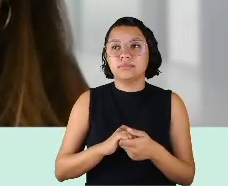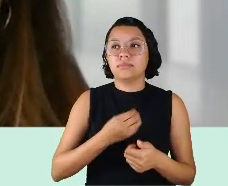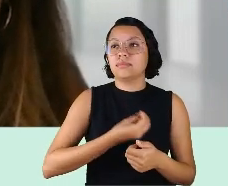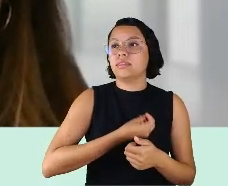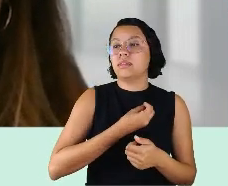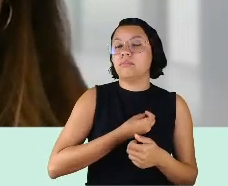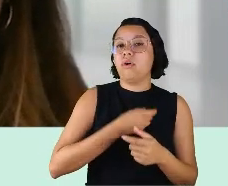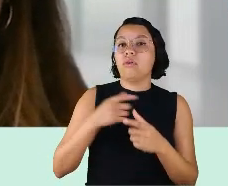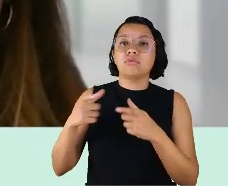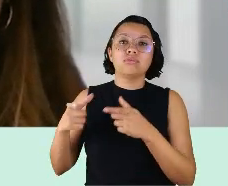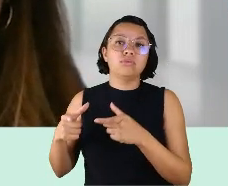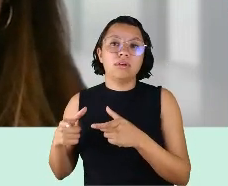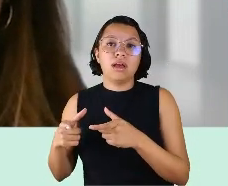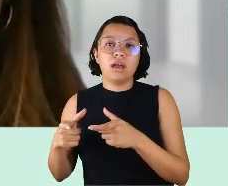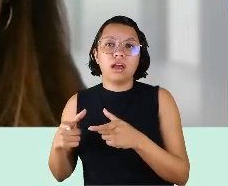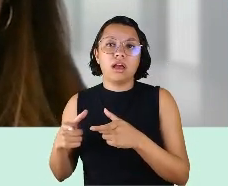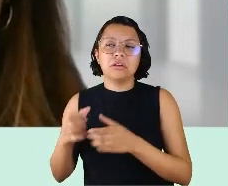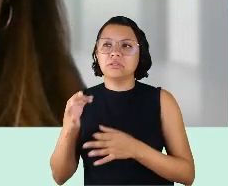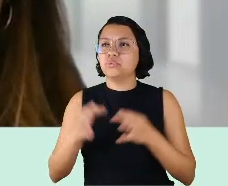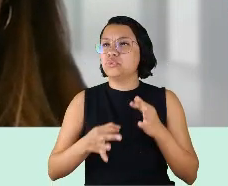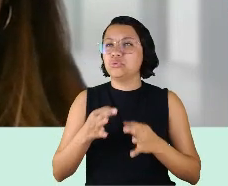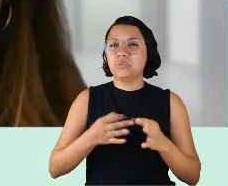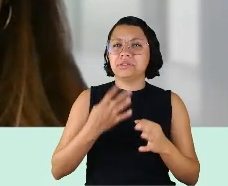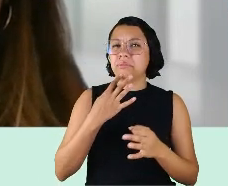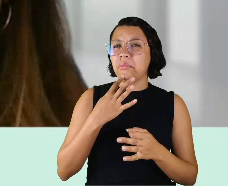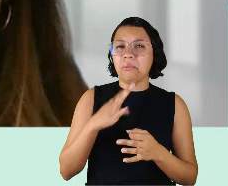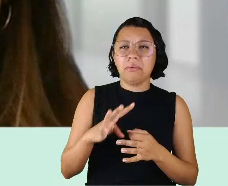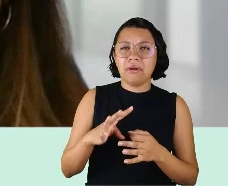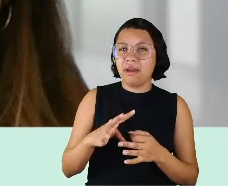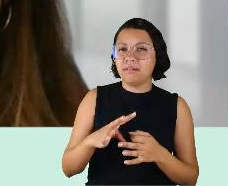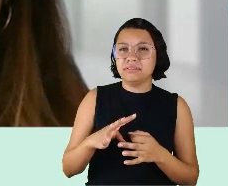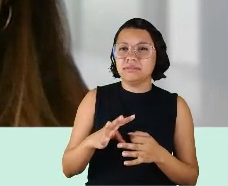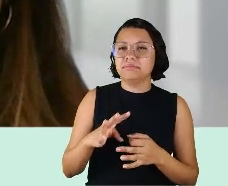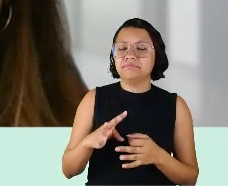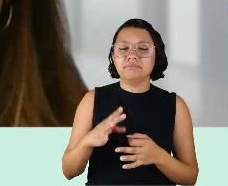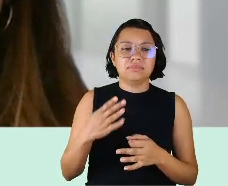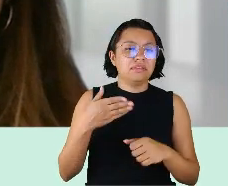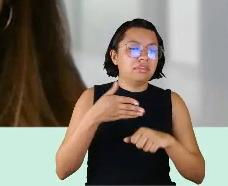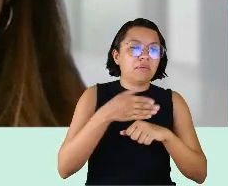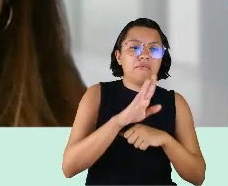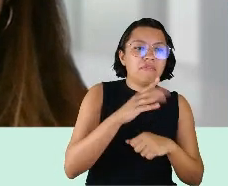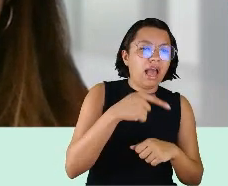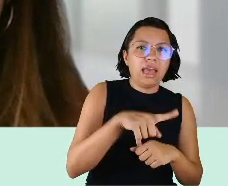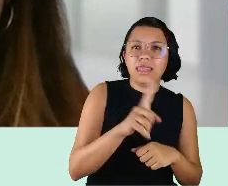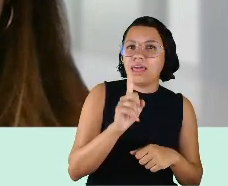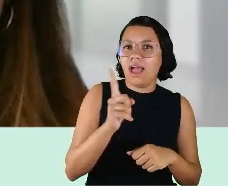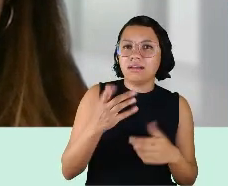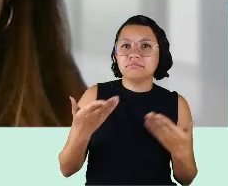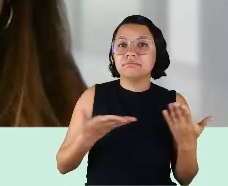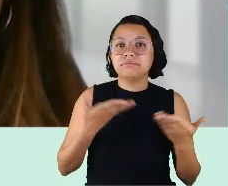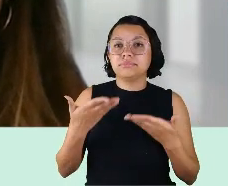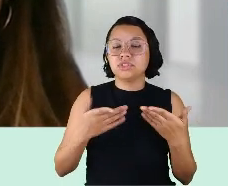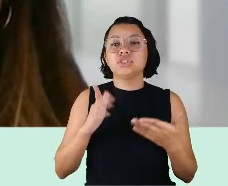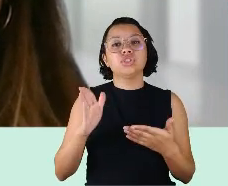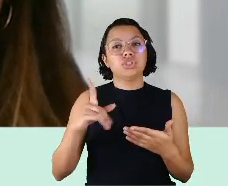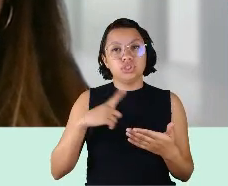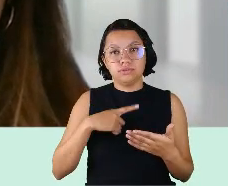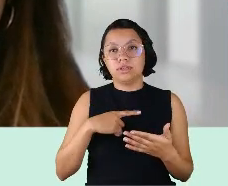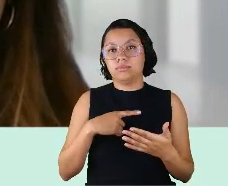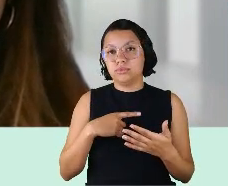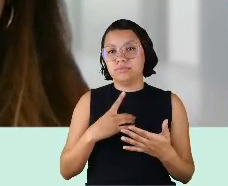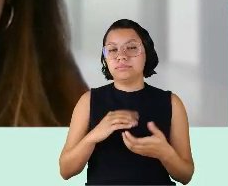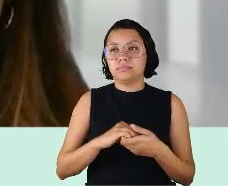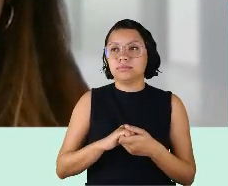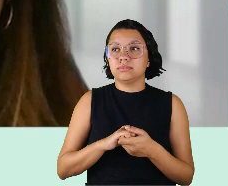que reside num lugar que o juiz nem conhece, que ele não frequenta? Nós já